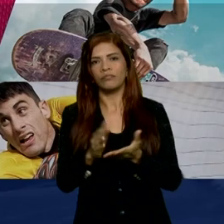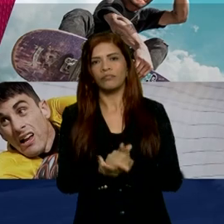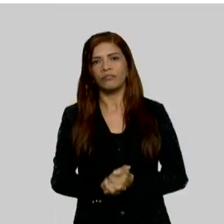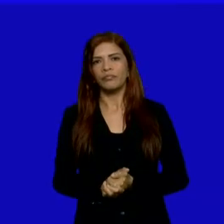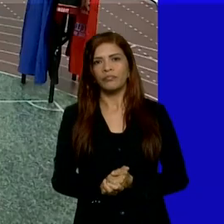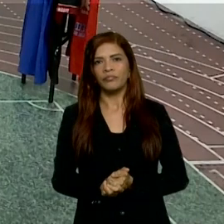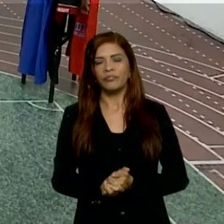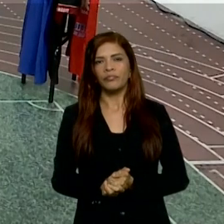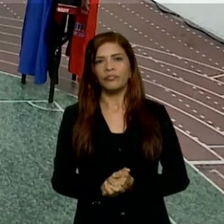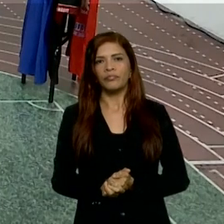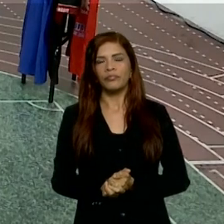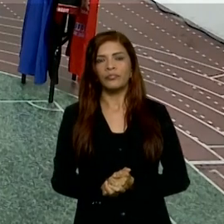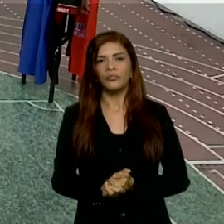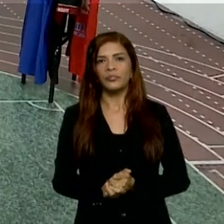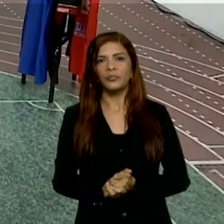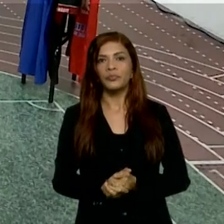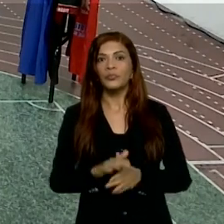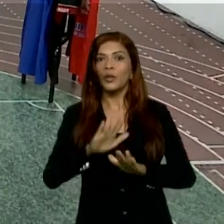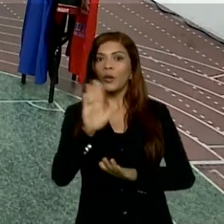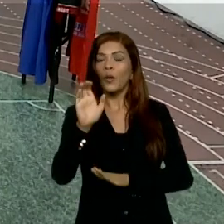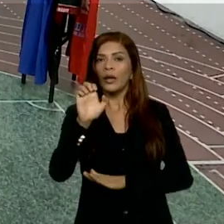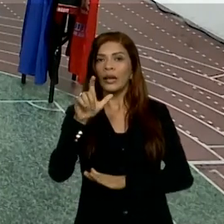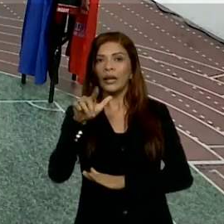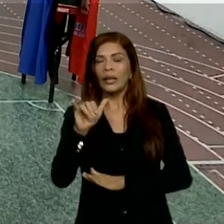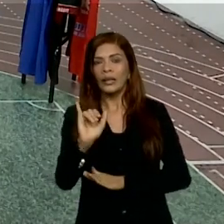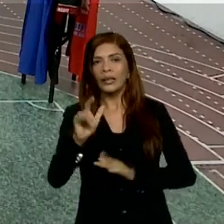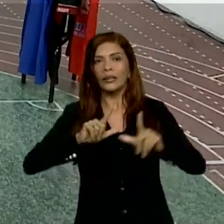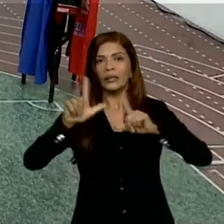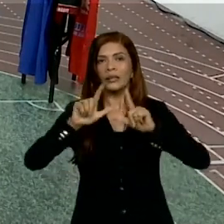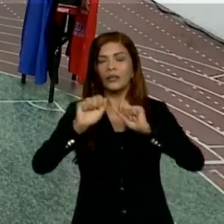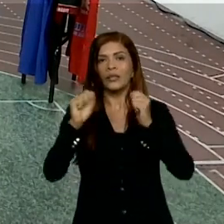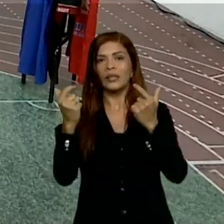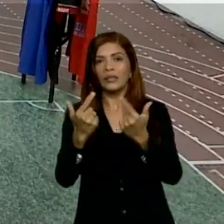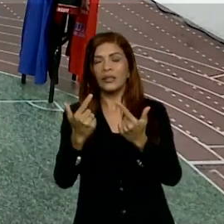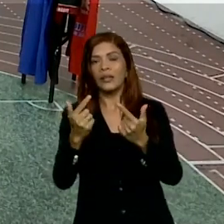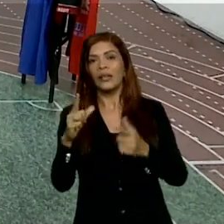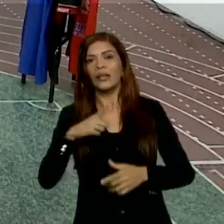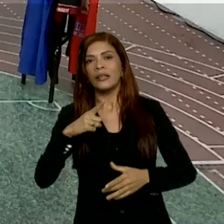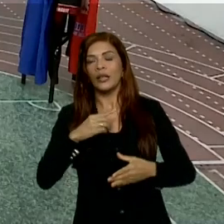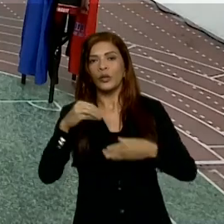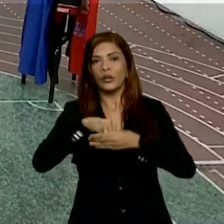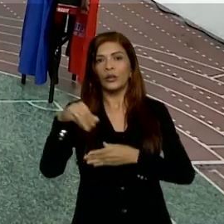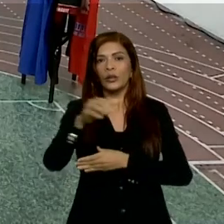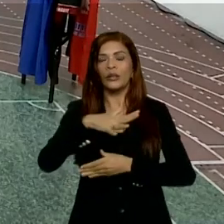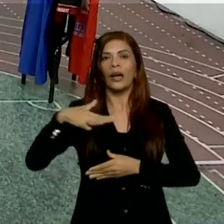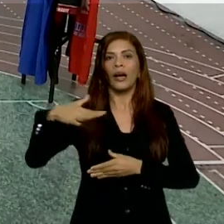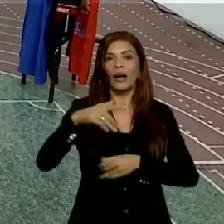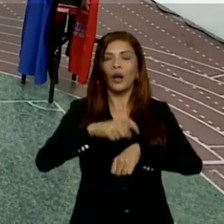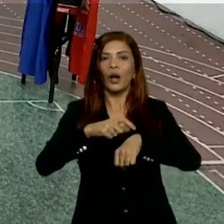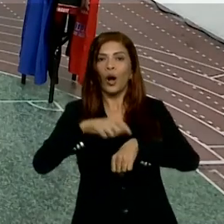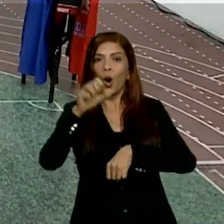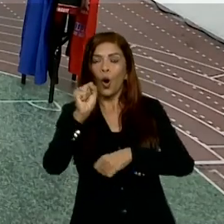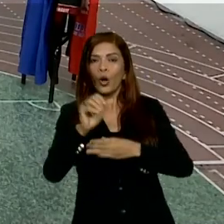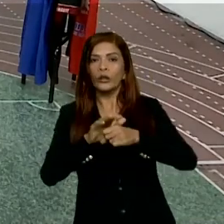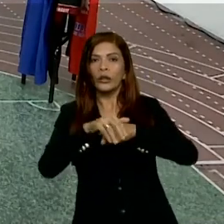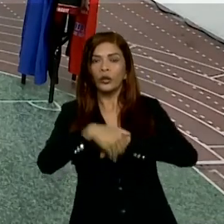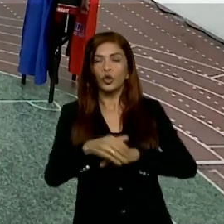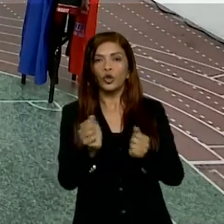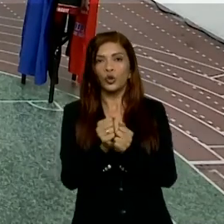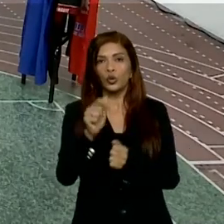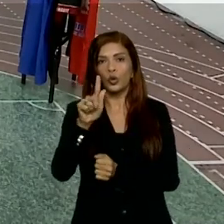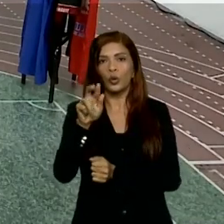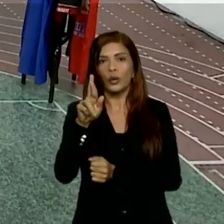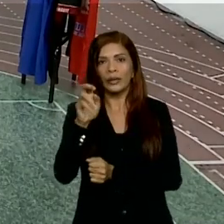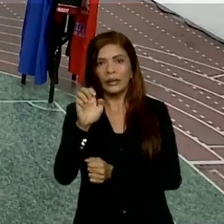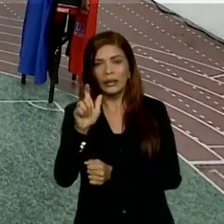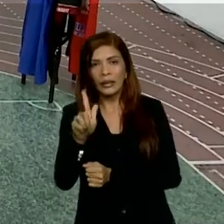recado oqu pouquinho aqui na tela da TV Assembleia tem dentro da área às 8 da noite é ao lado de Gregório Dantas vamos